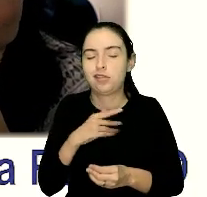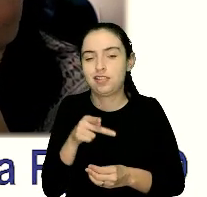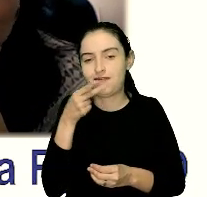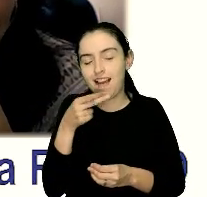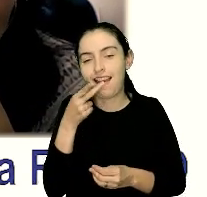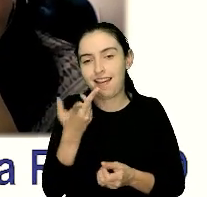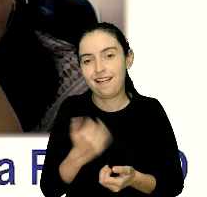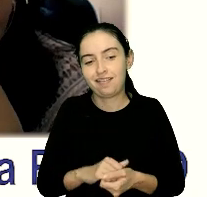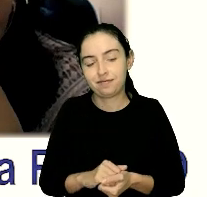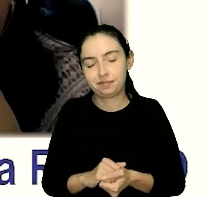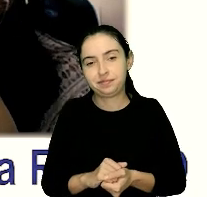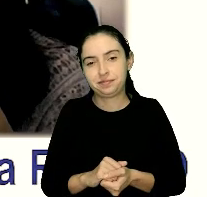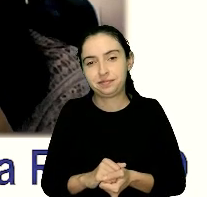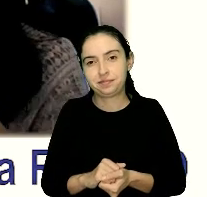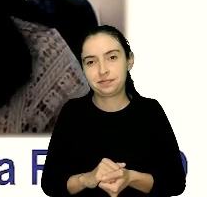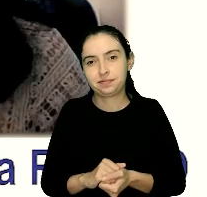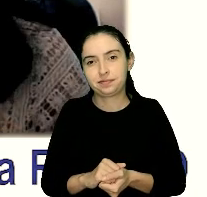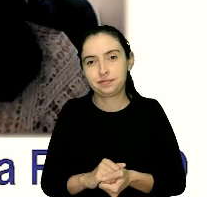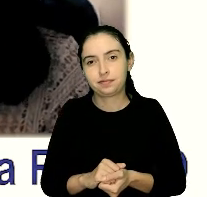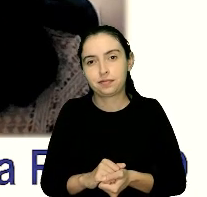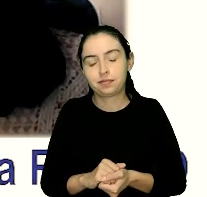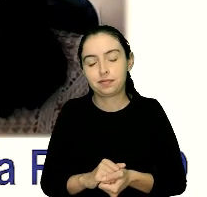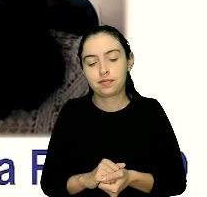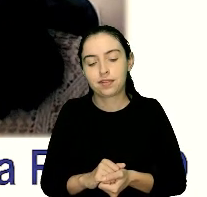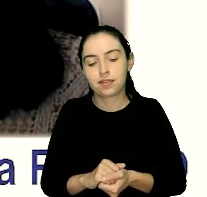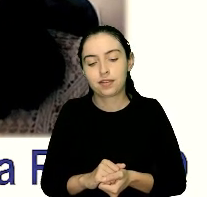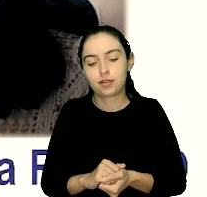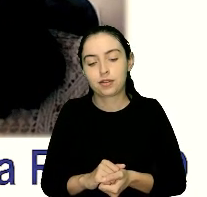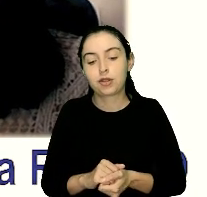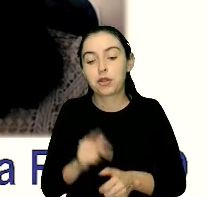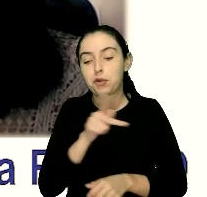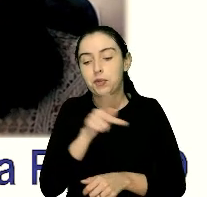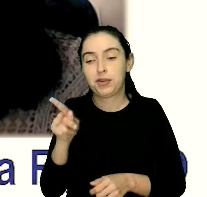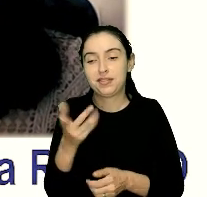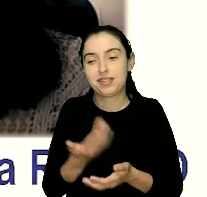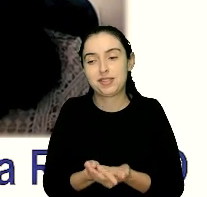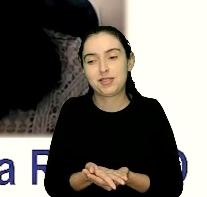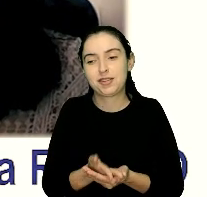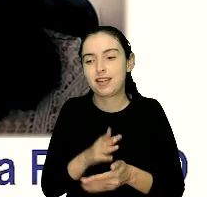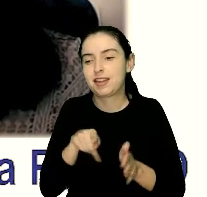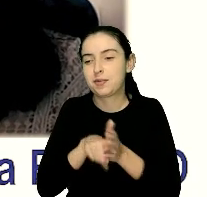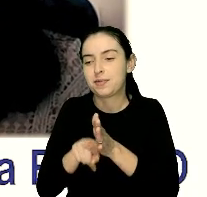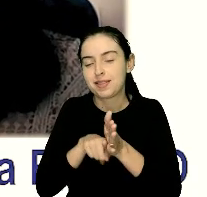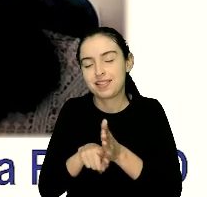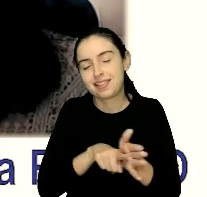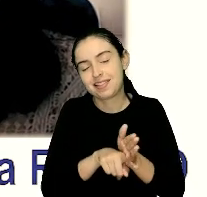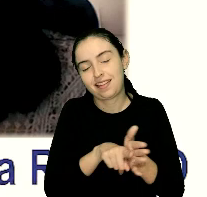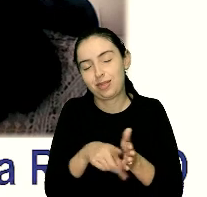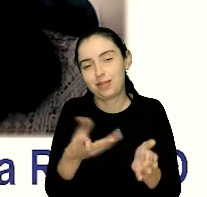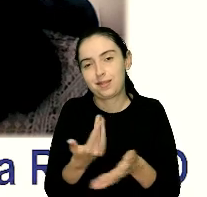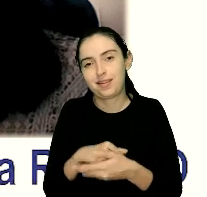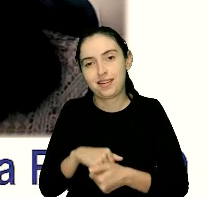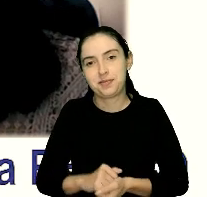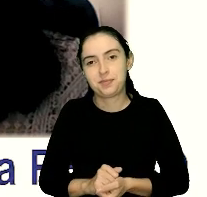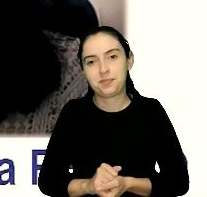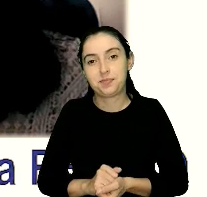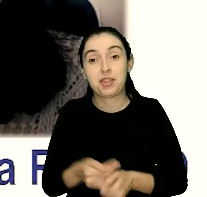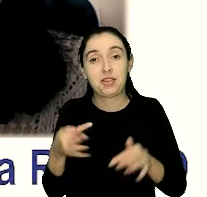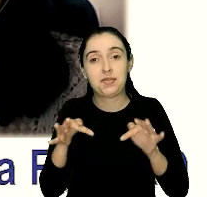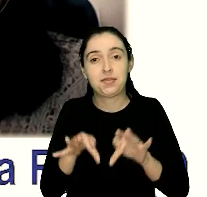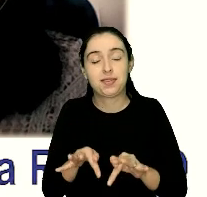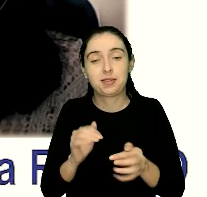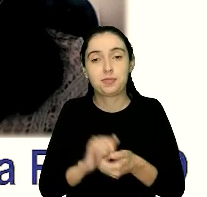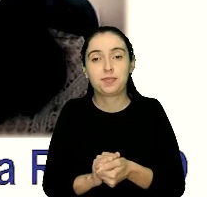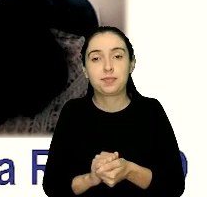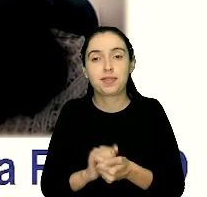Não é à toa que eu fui ser professora, pesquisadora, né? E, enfim, palestrante em alguns